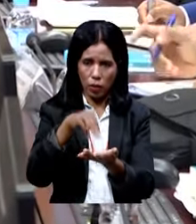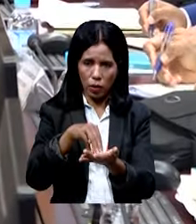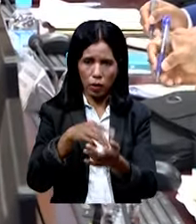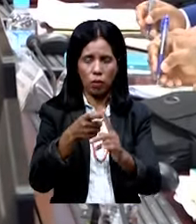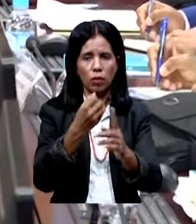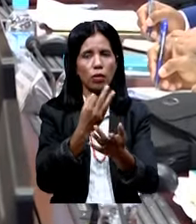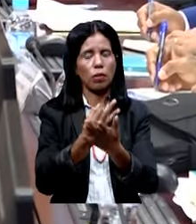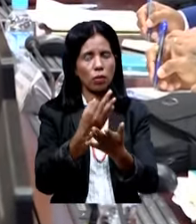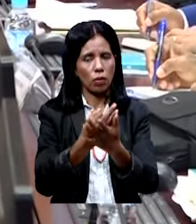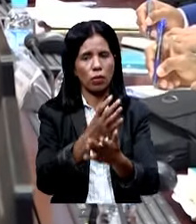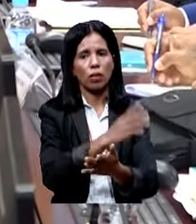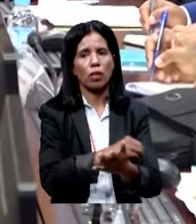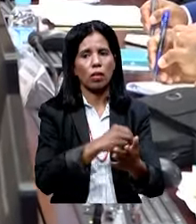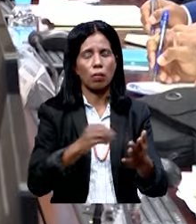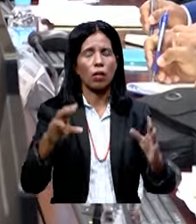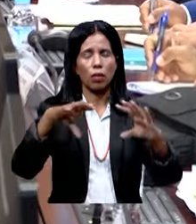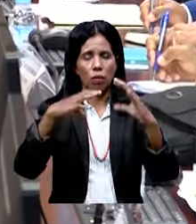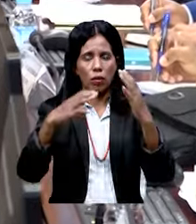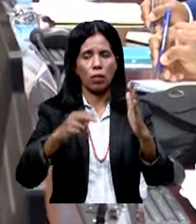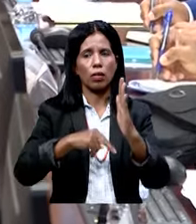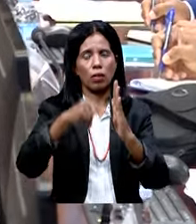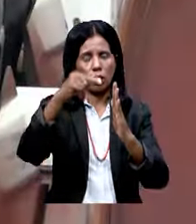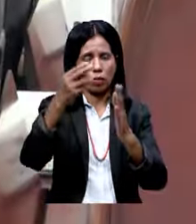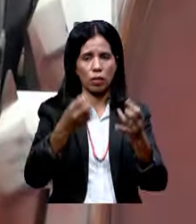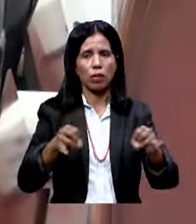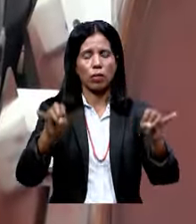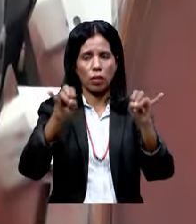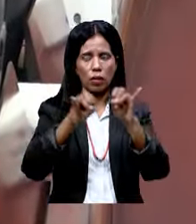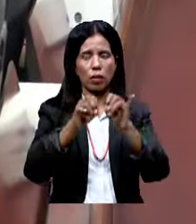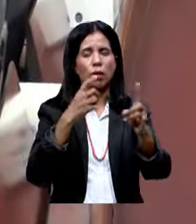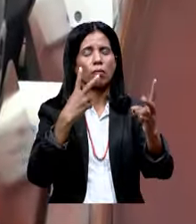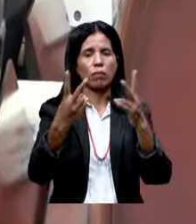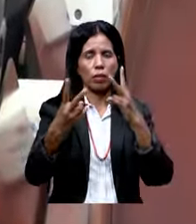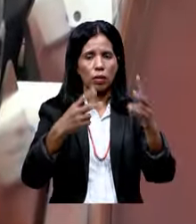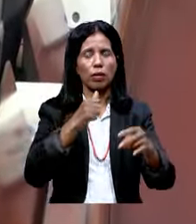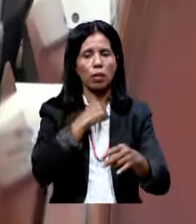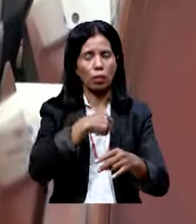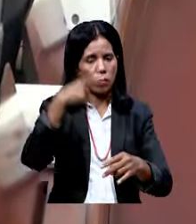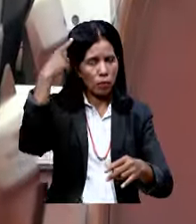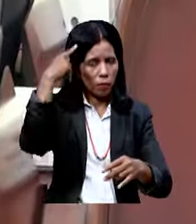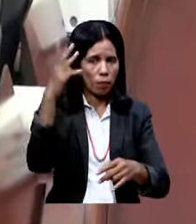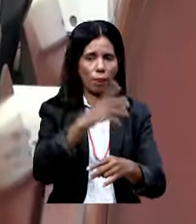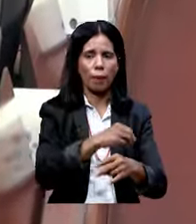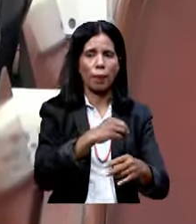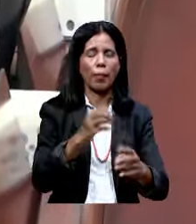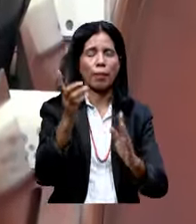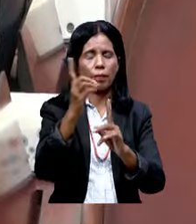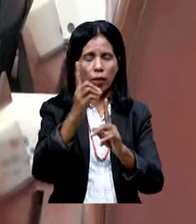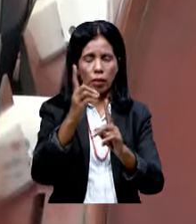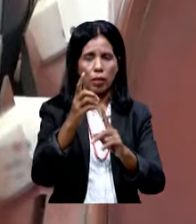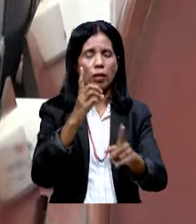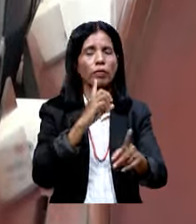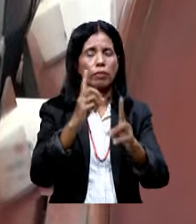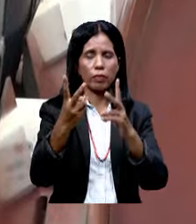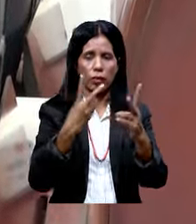fundo contingência da Comissão Alto Nível Institucional da visita a Papa Francisco. Né? Além de né, data fixa da visita